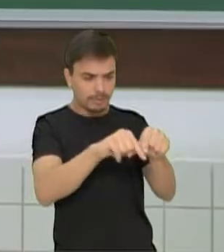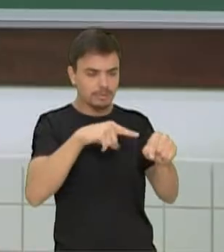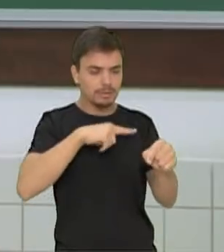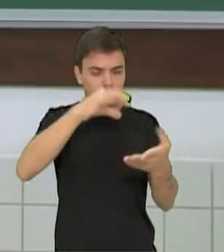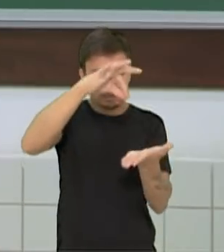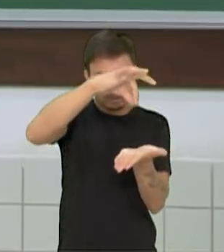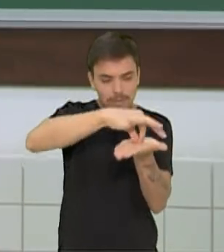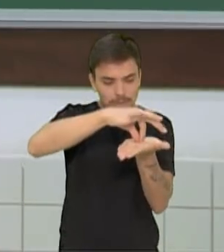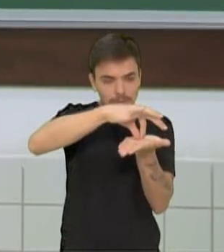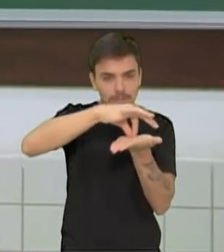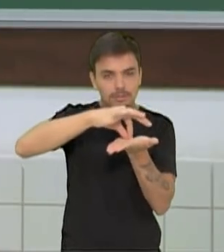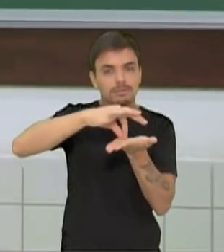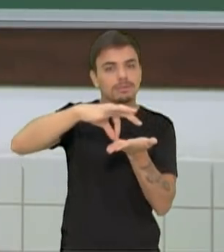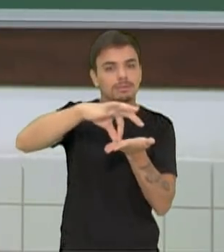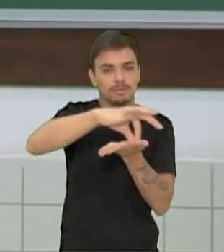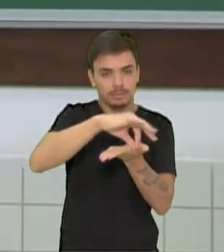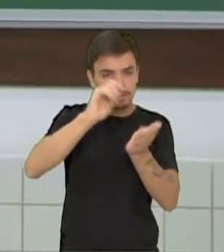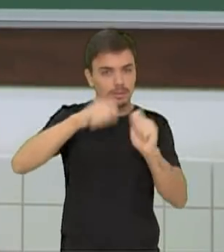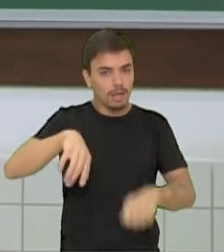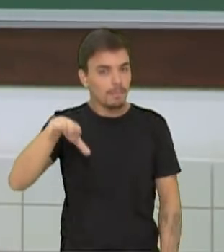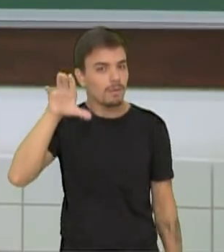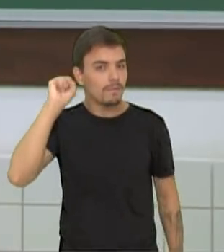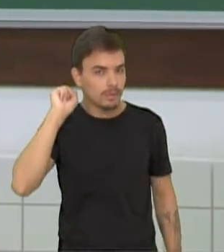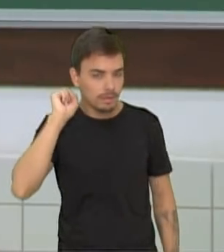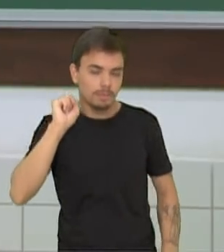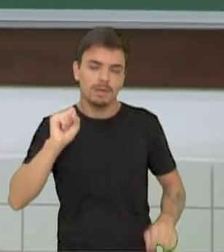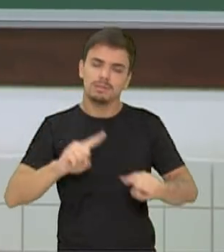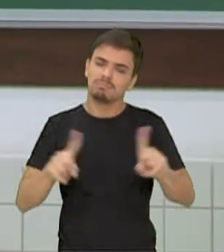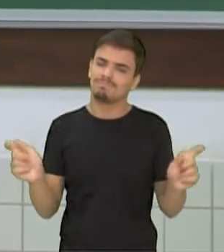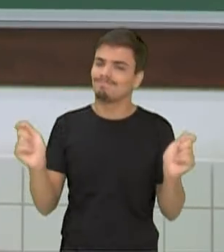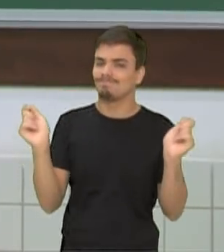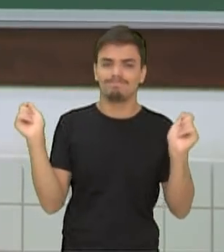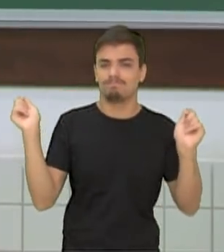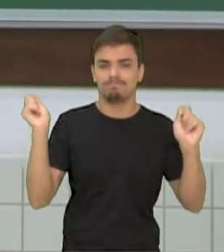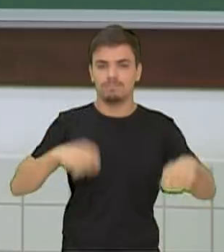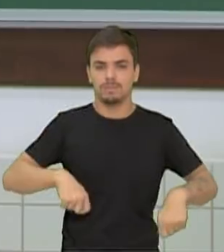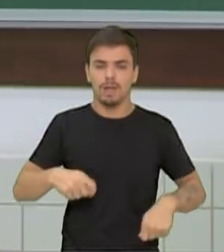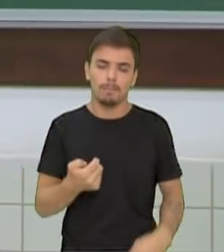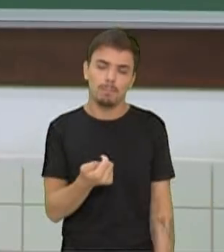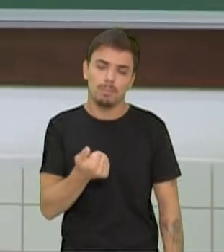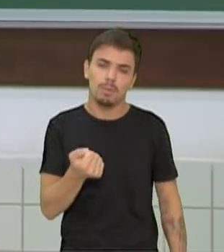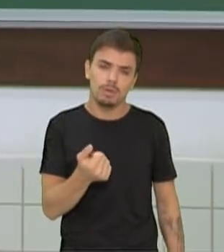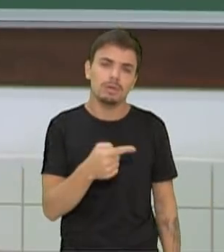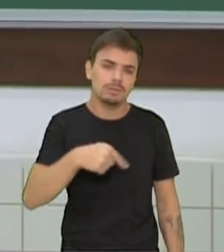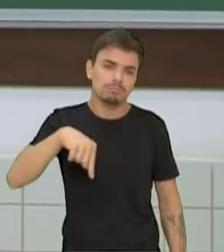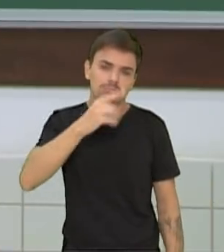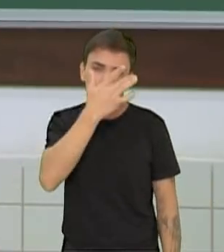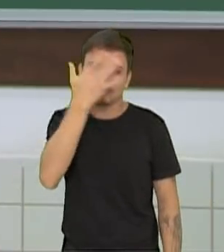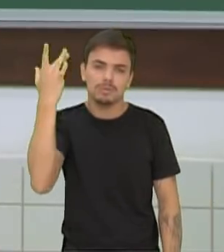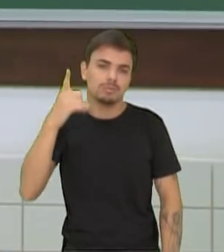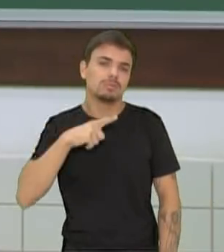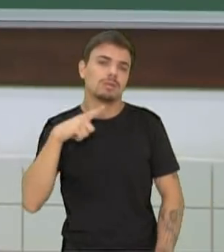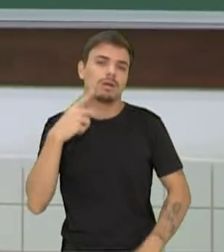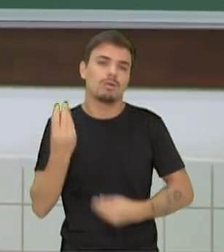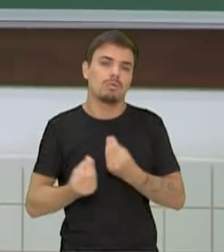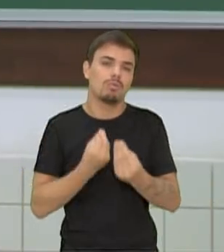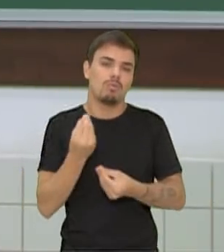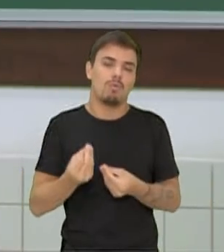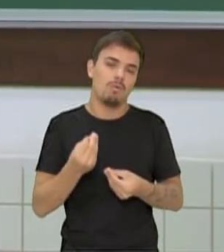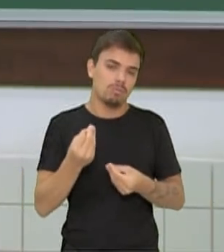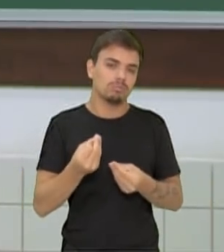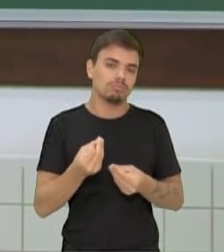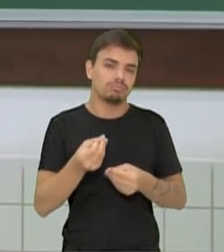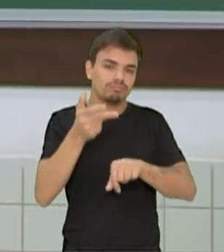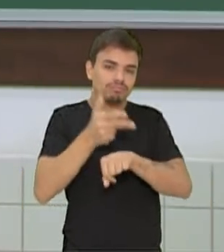as gravações nesse disco. Não era possível, né, assim, poucas pessoas tinham como gravar isso aqui era feito,